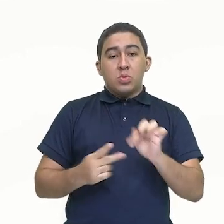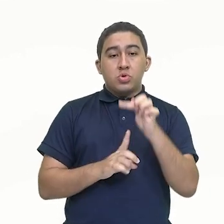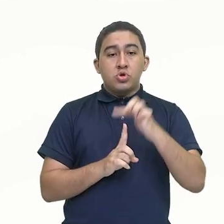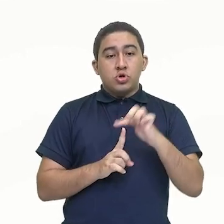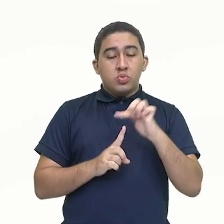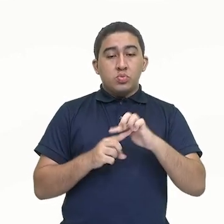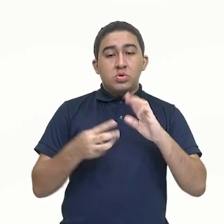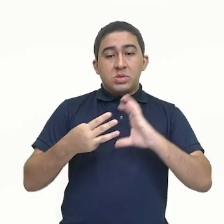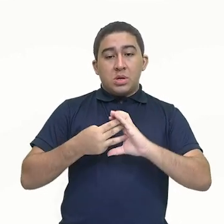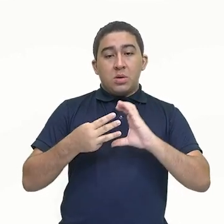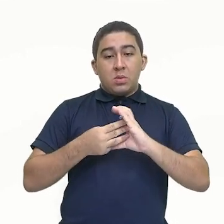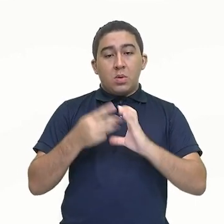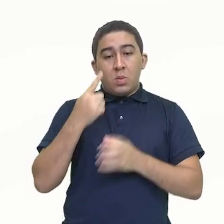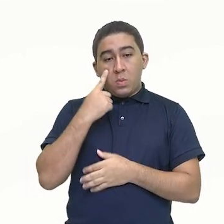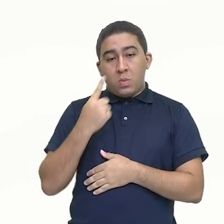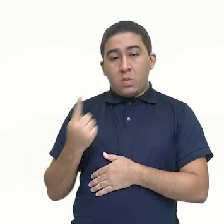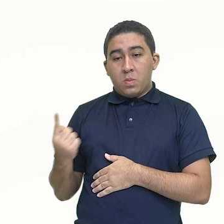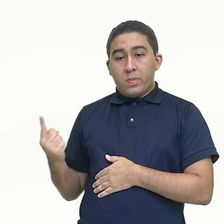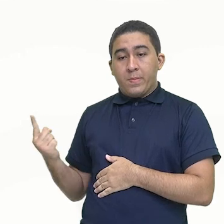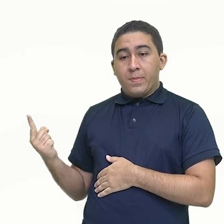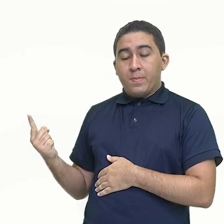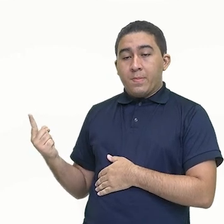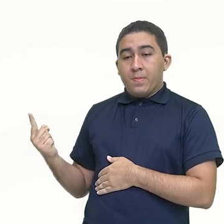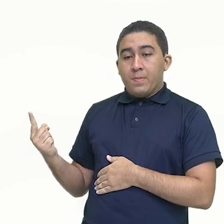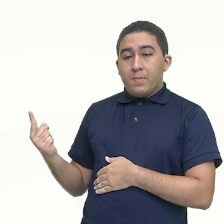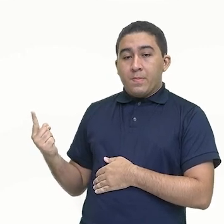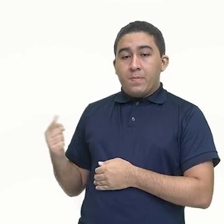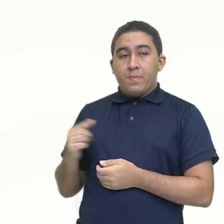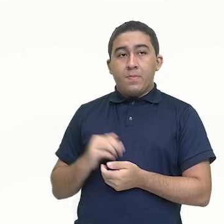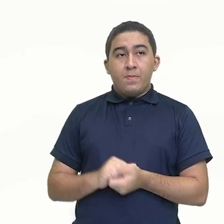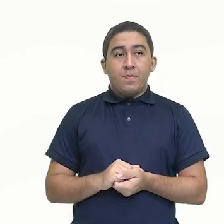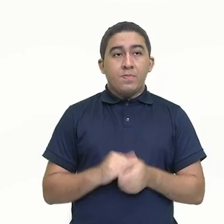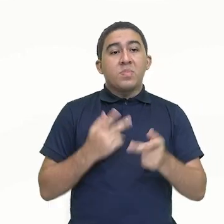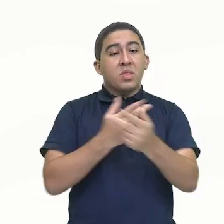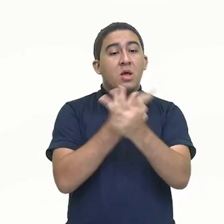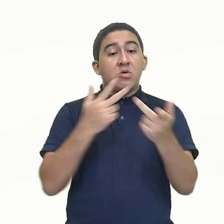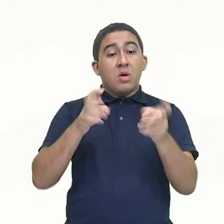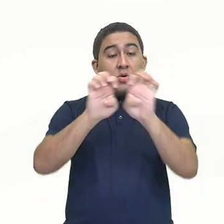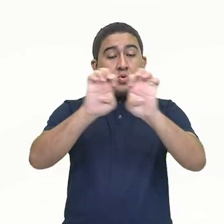eucariontes. Olha aqui o núcleo, ó. Dentre as várias estruturas,